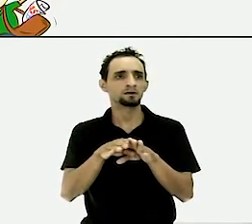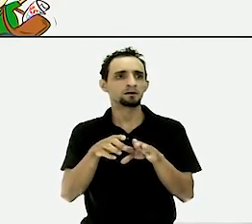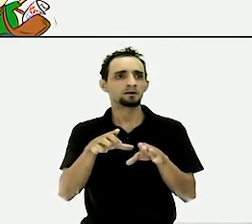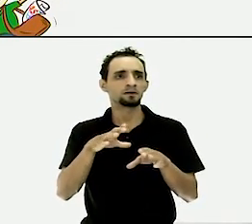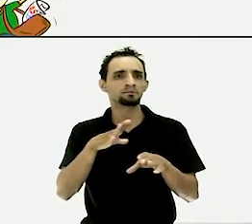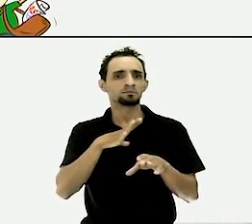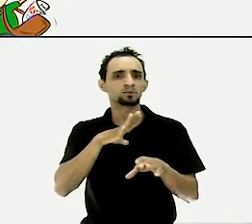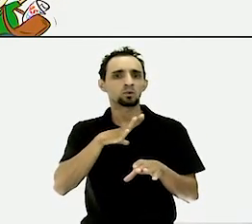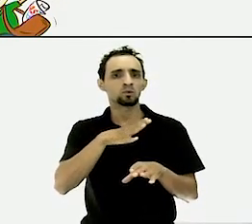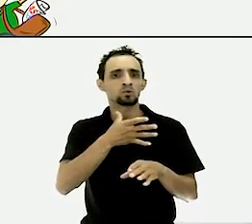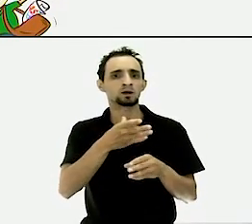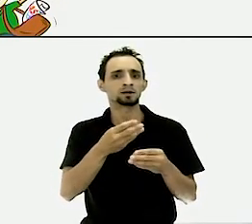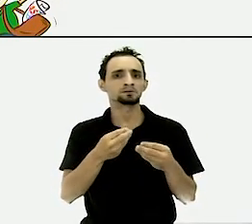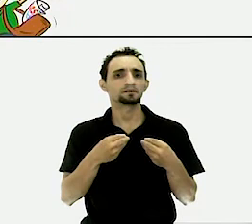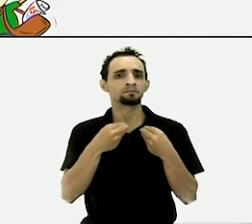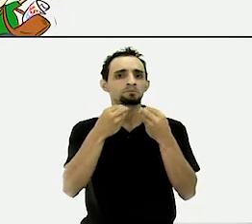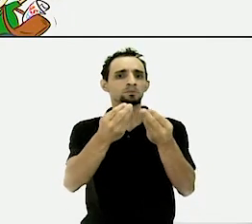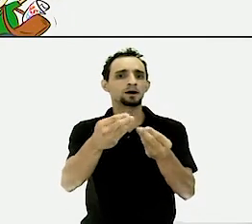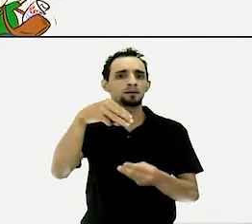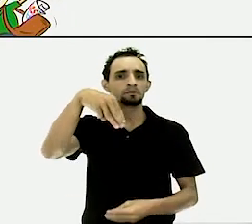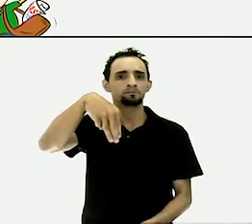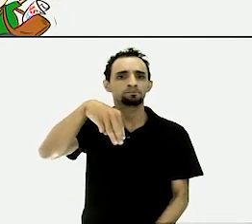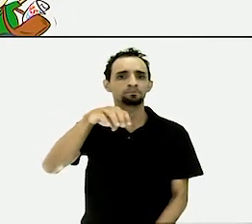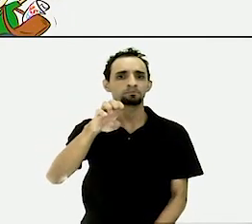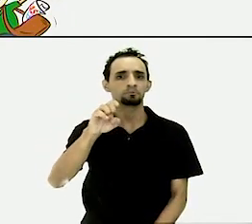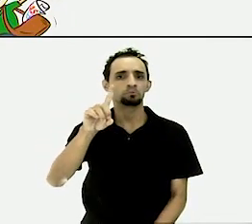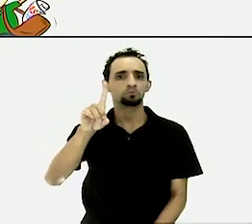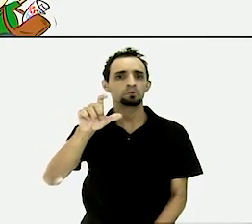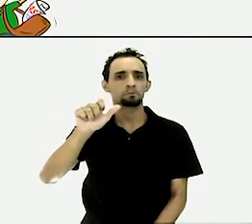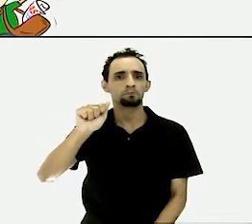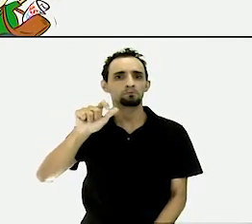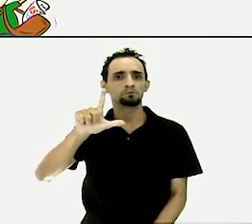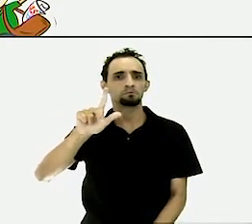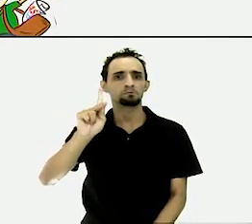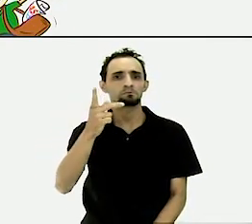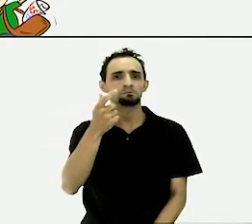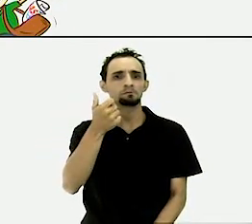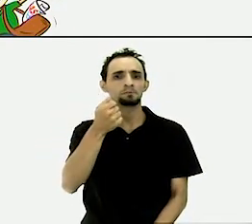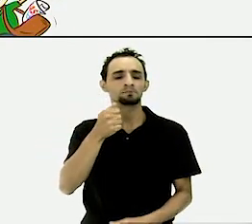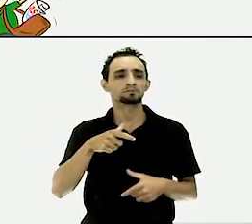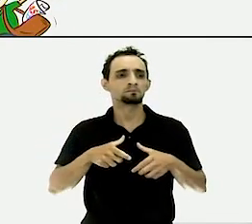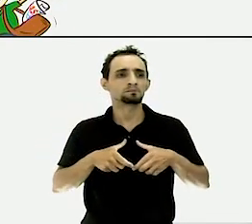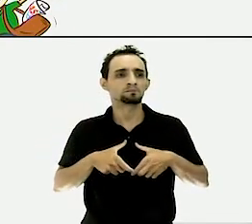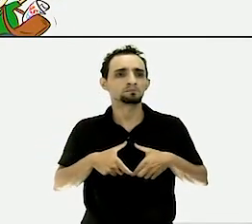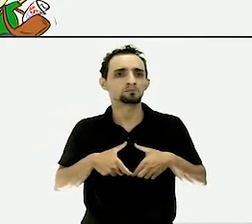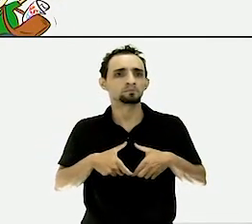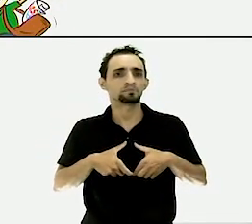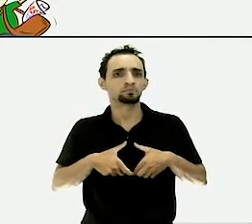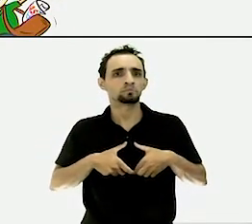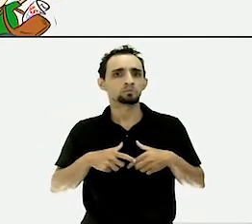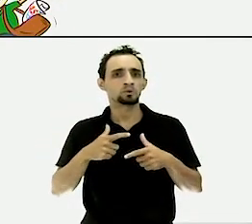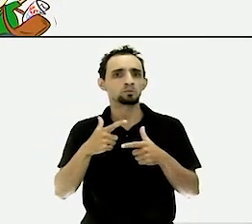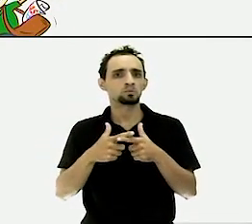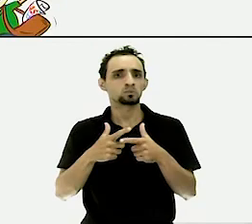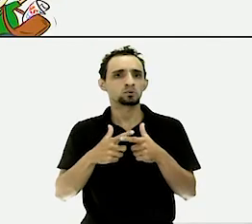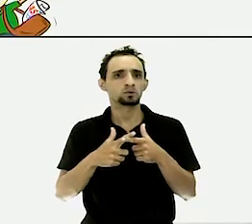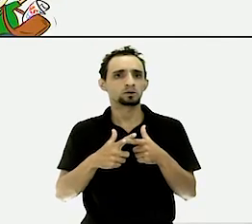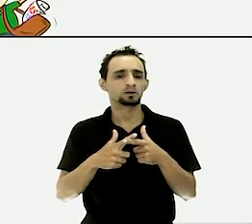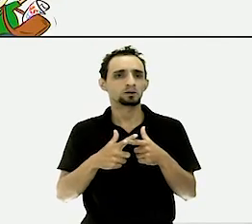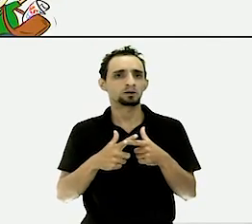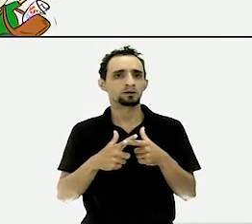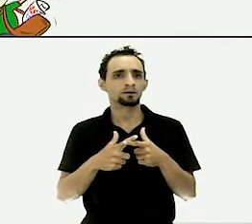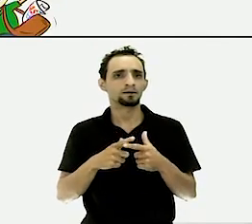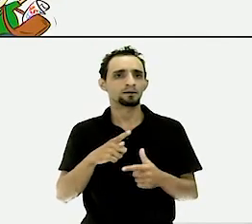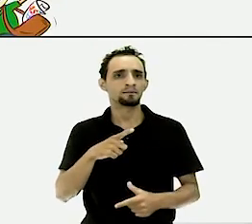colocar em votação, né? Essa medalha de honra ao mérito para eles, que eu acho que, acredito, que seja mais